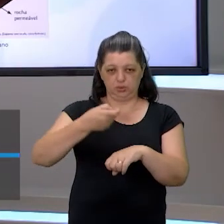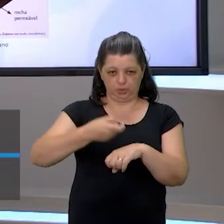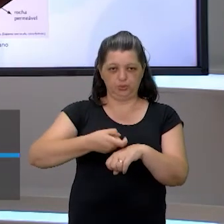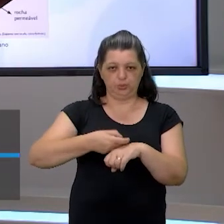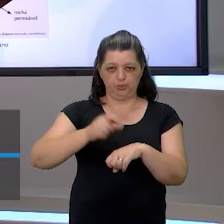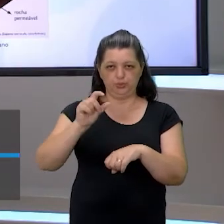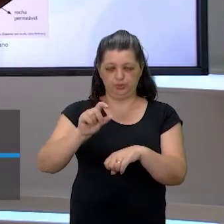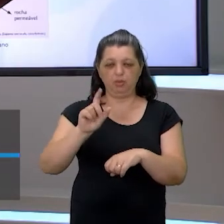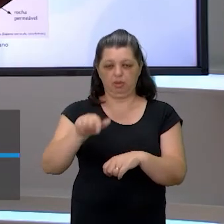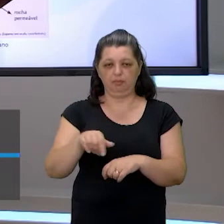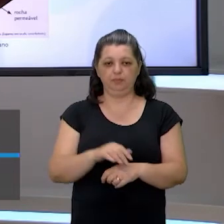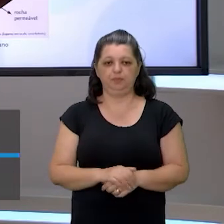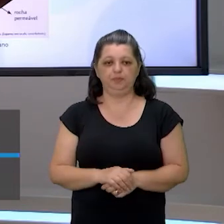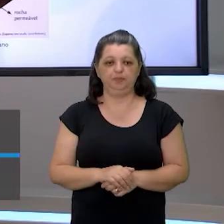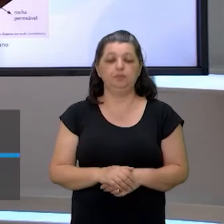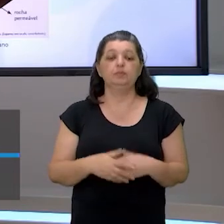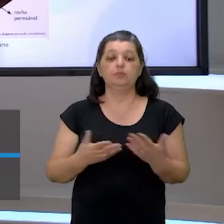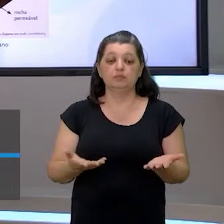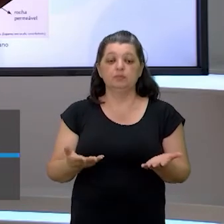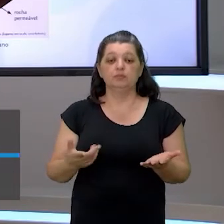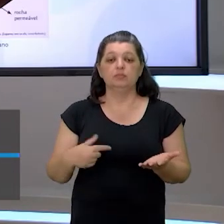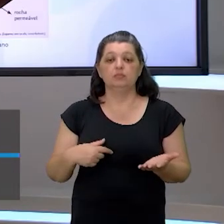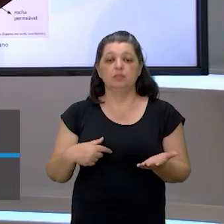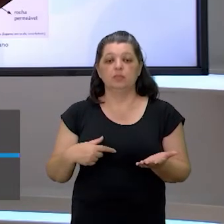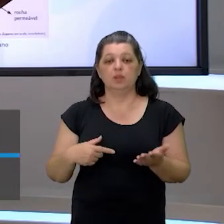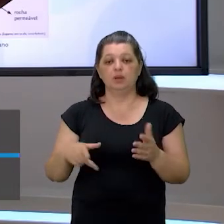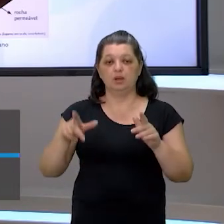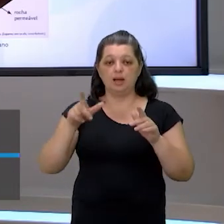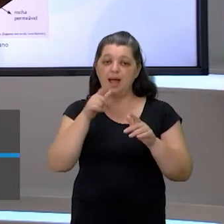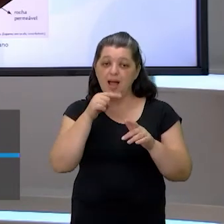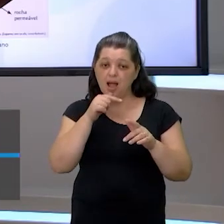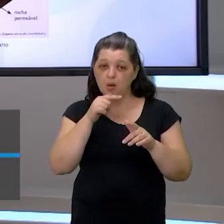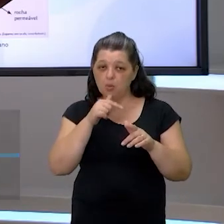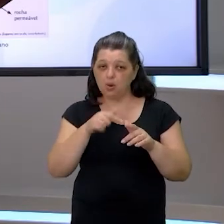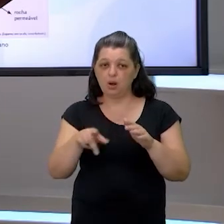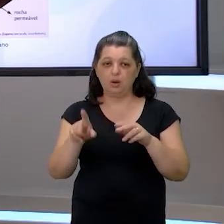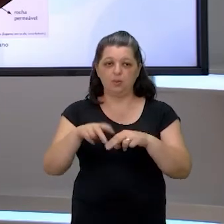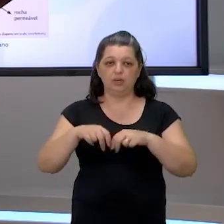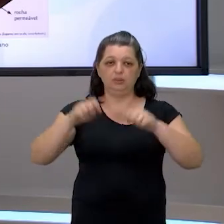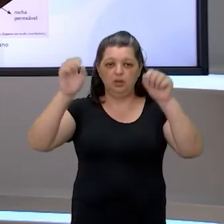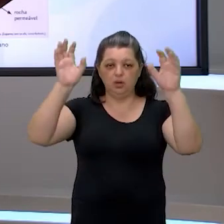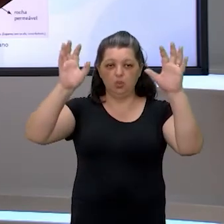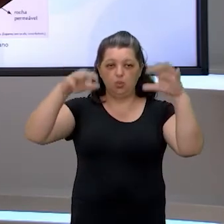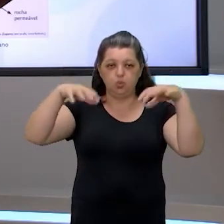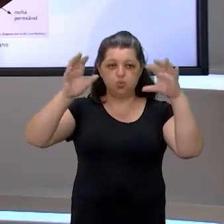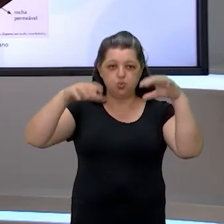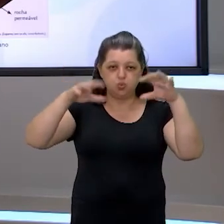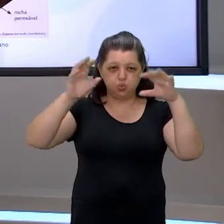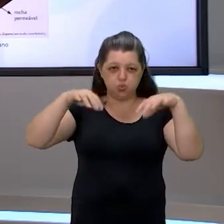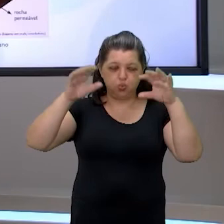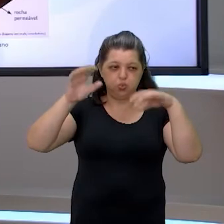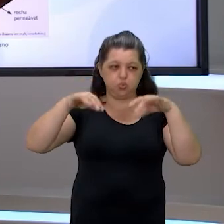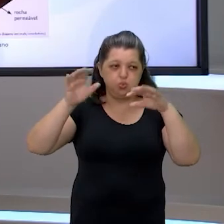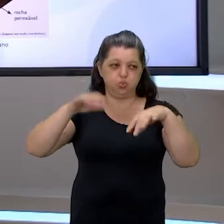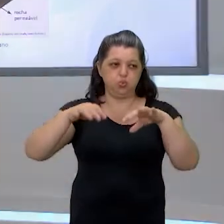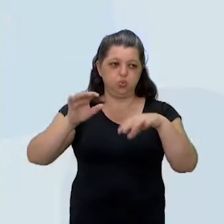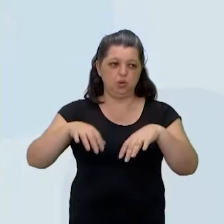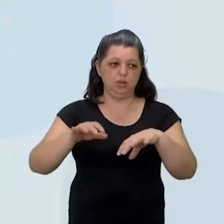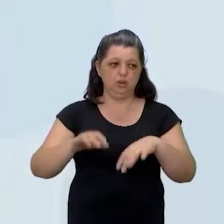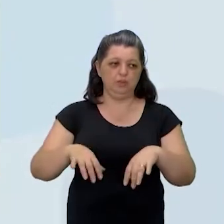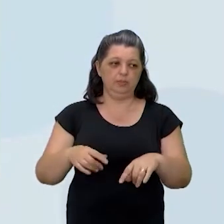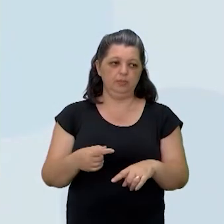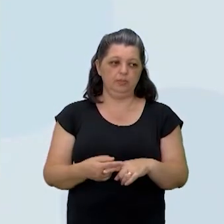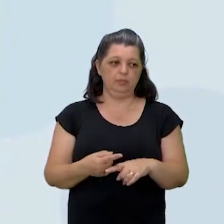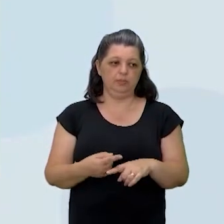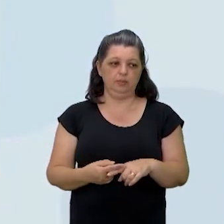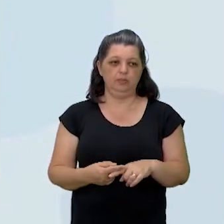Muito bem. Bacana. E aí, gente, quando essa água, então, pela chuva, né, ela cai, ela escorre, né? O